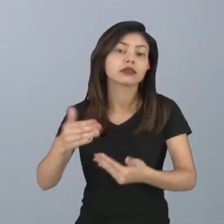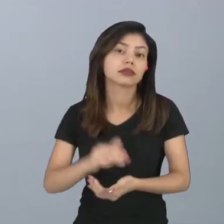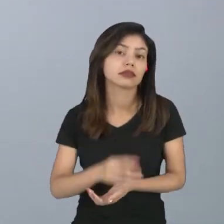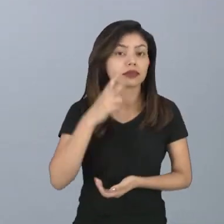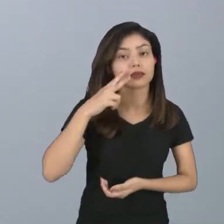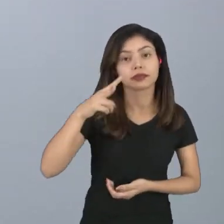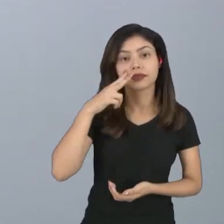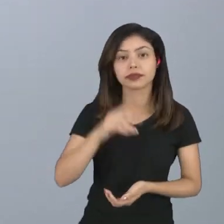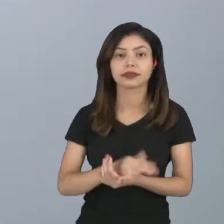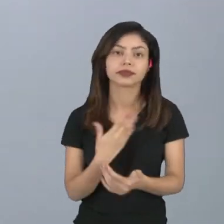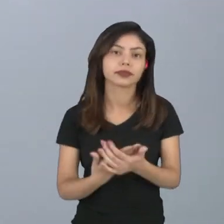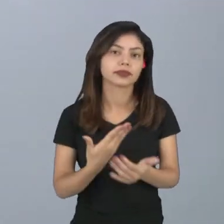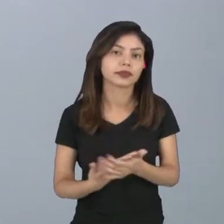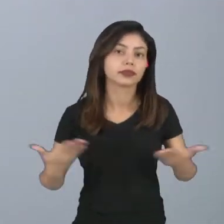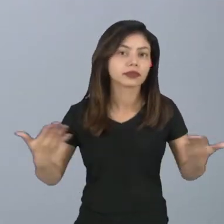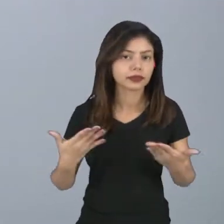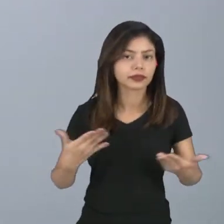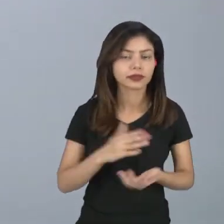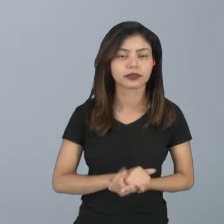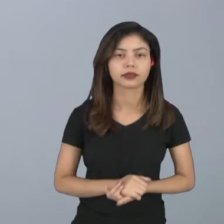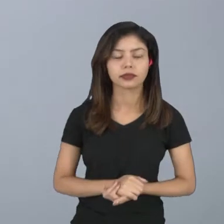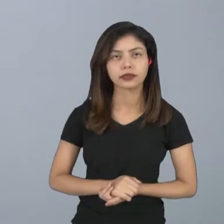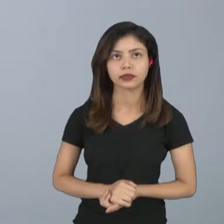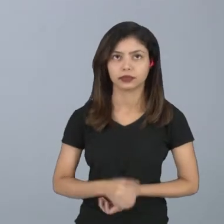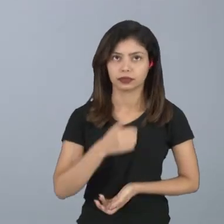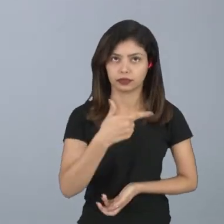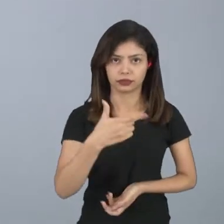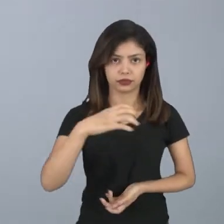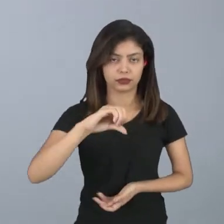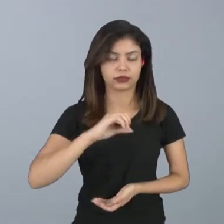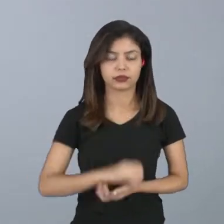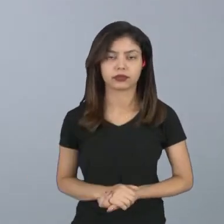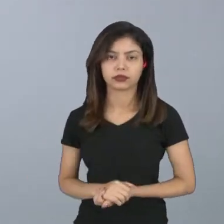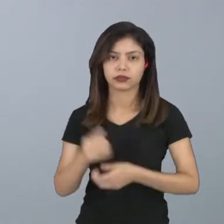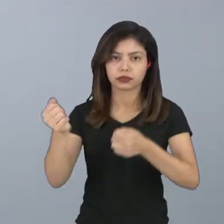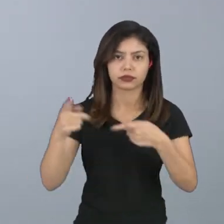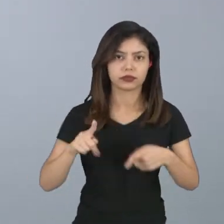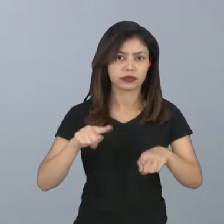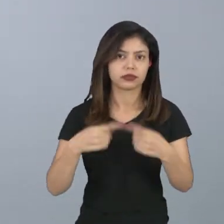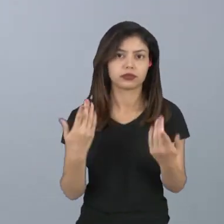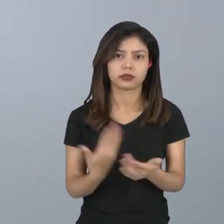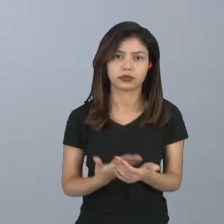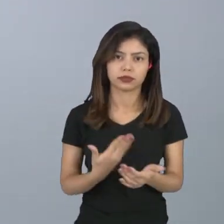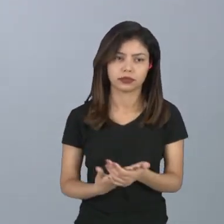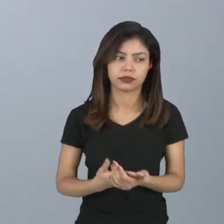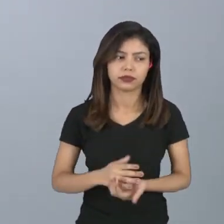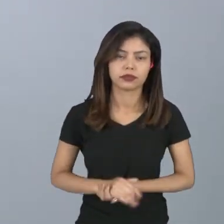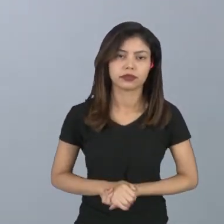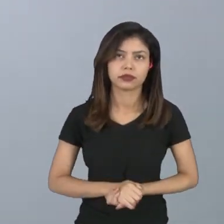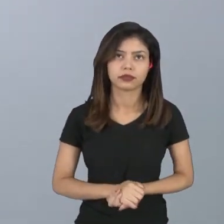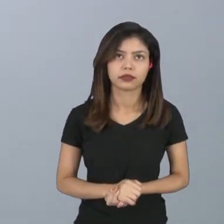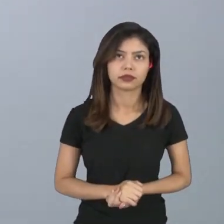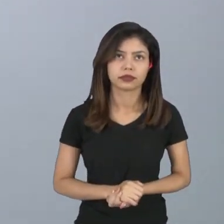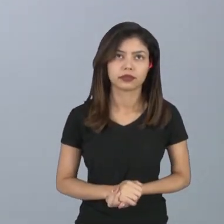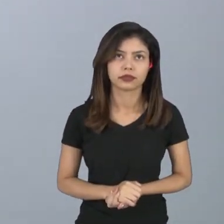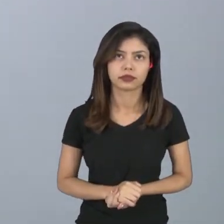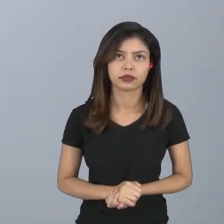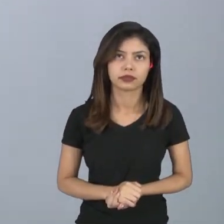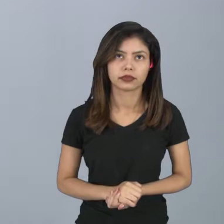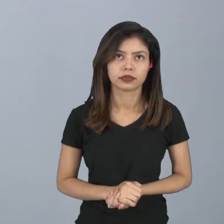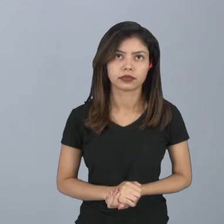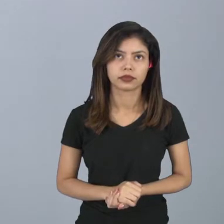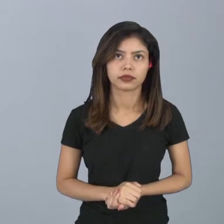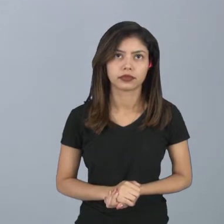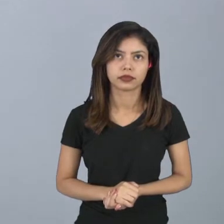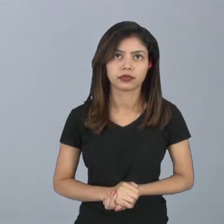isso que nós vamos ver na aula de hoje. Estamos na aula de número 29. Sejam bem-vindos a mais essa aula. Bom,